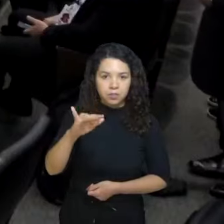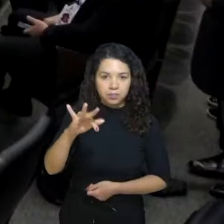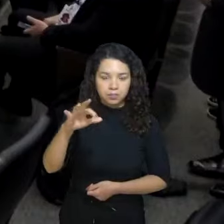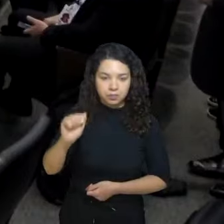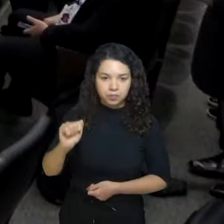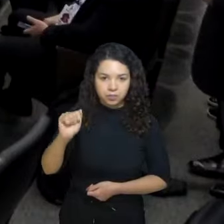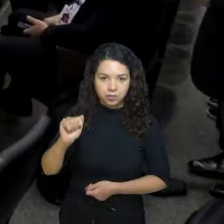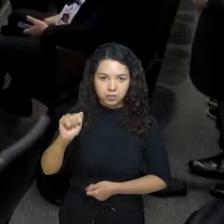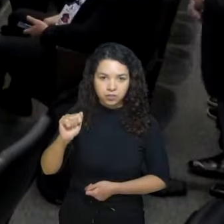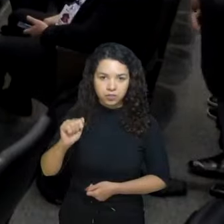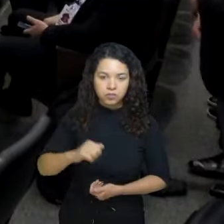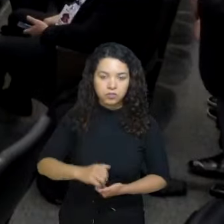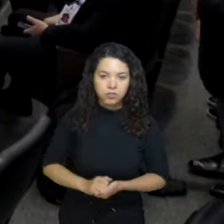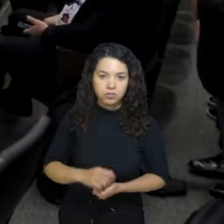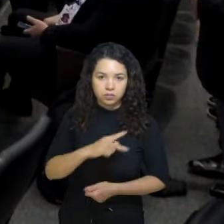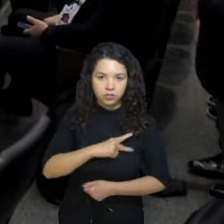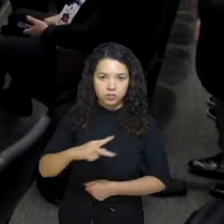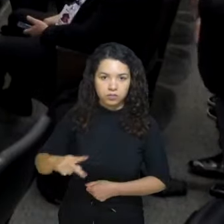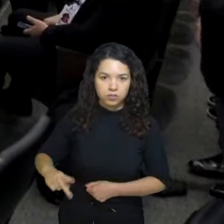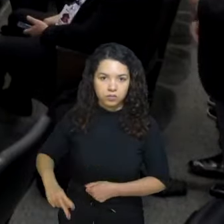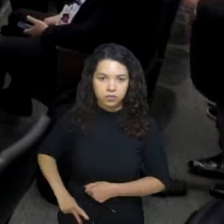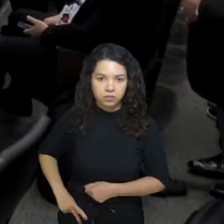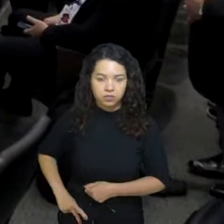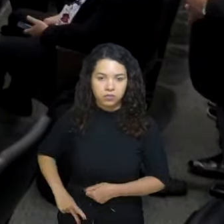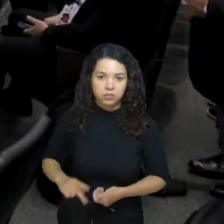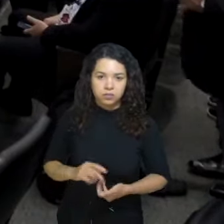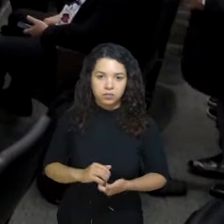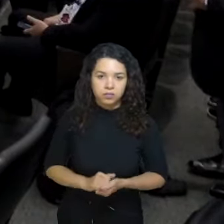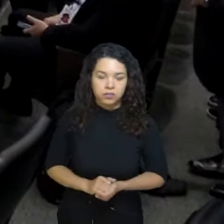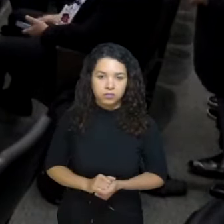lua presidente do Tribunal Regional